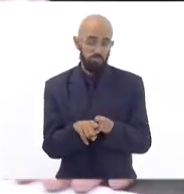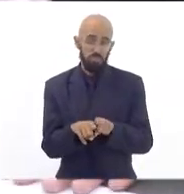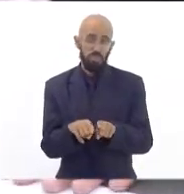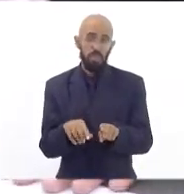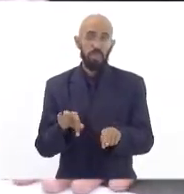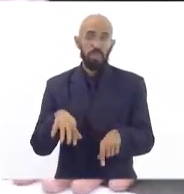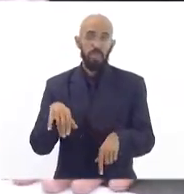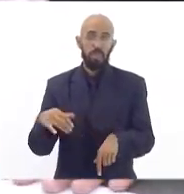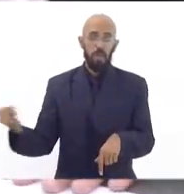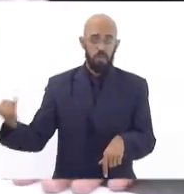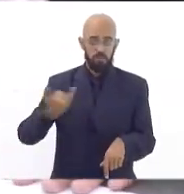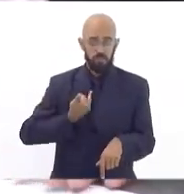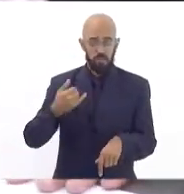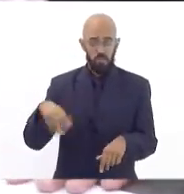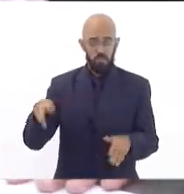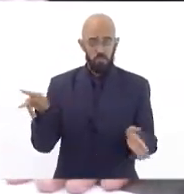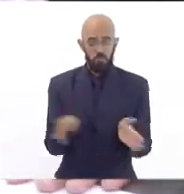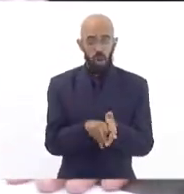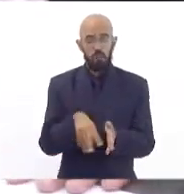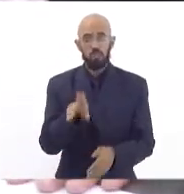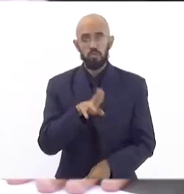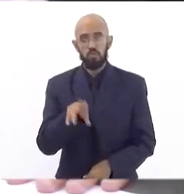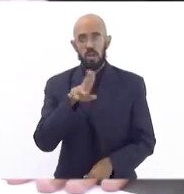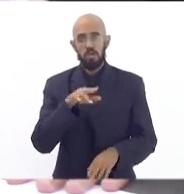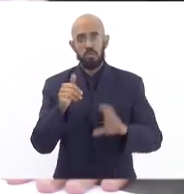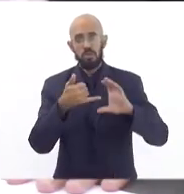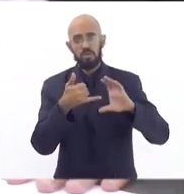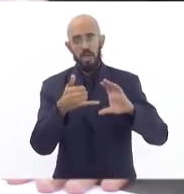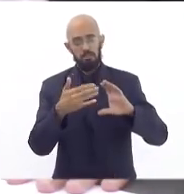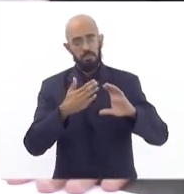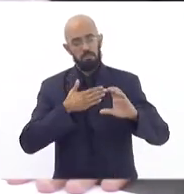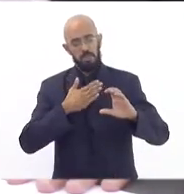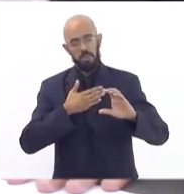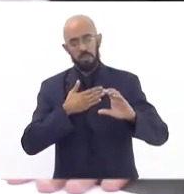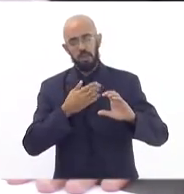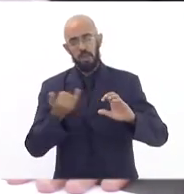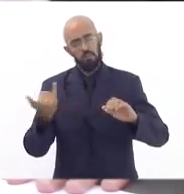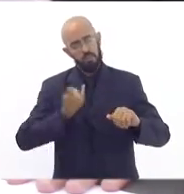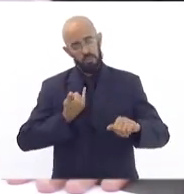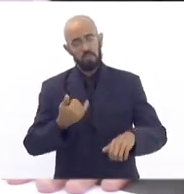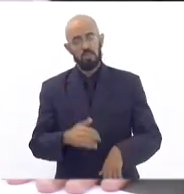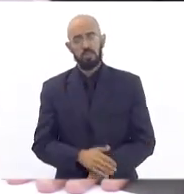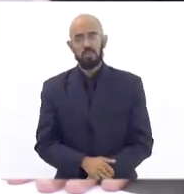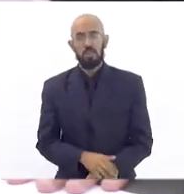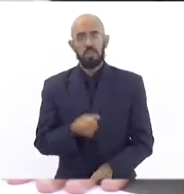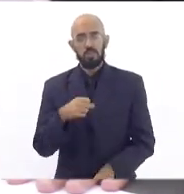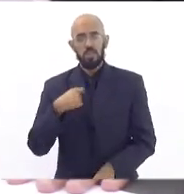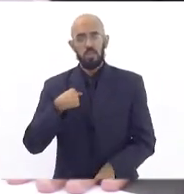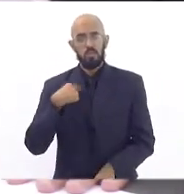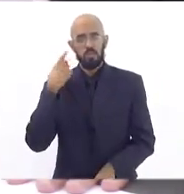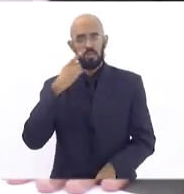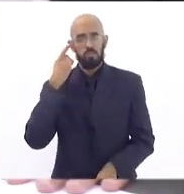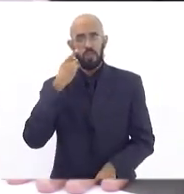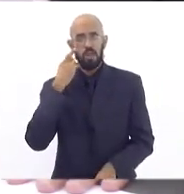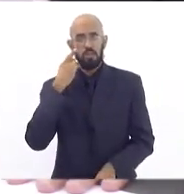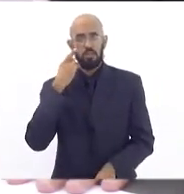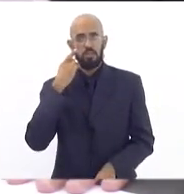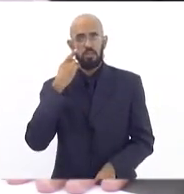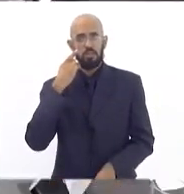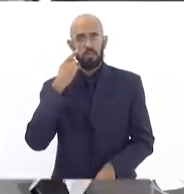me avisa na baixada é o próprio usuário através do WhatsApp olha tá acontecendo isso se eu deputada